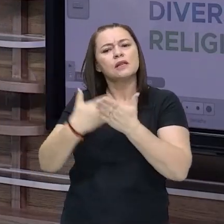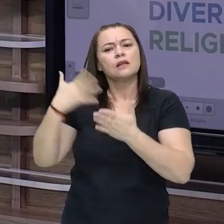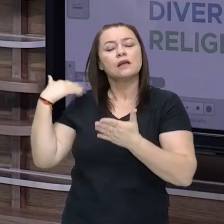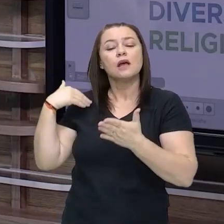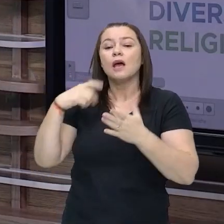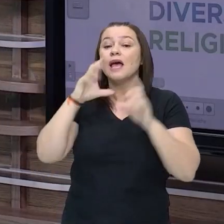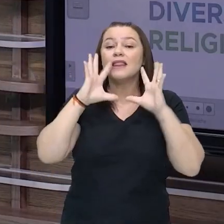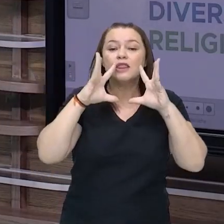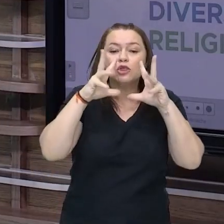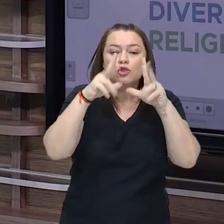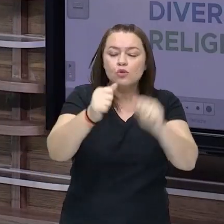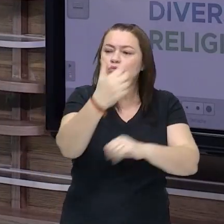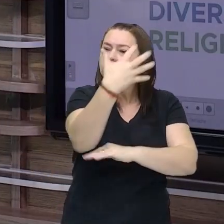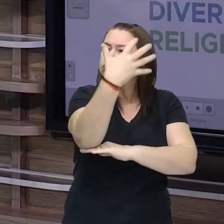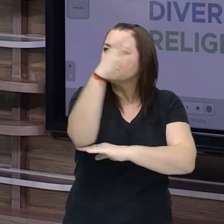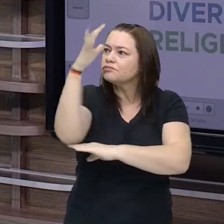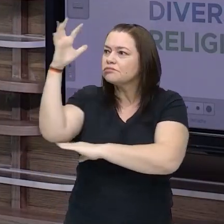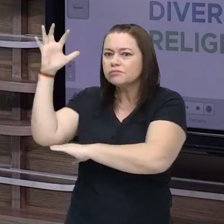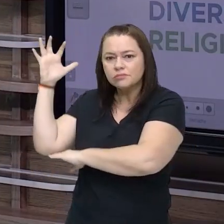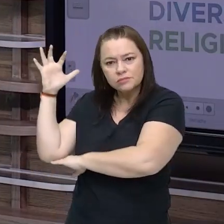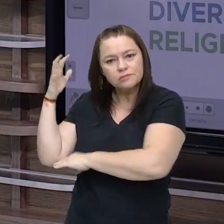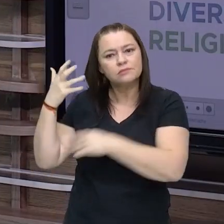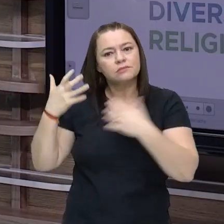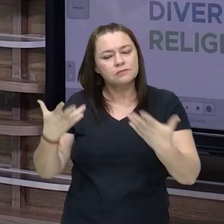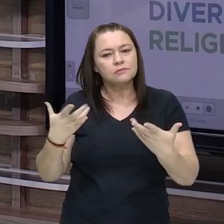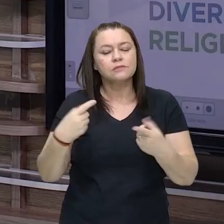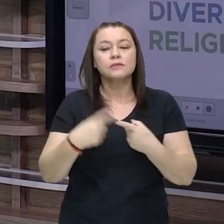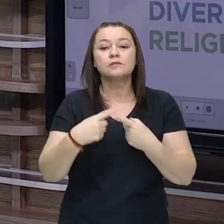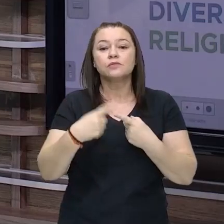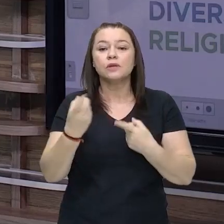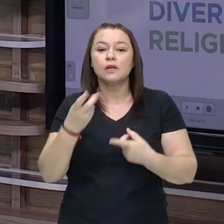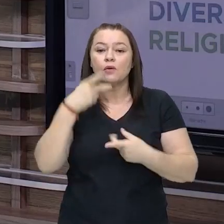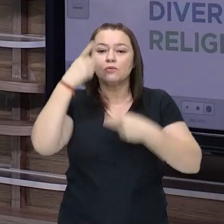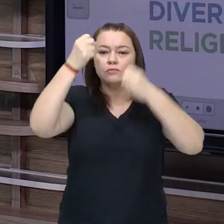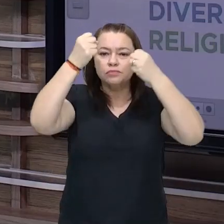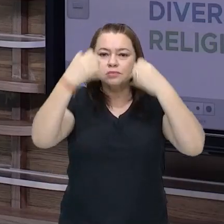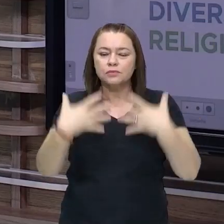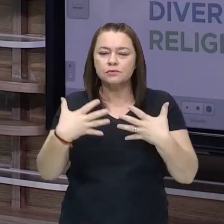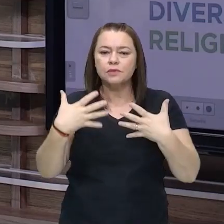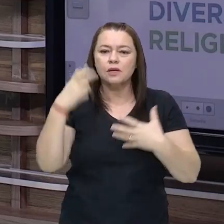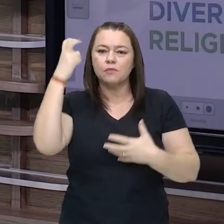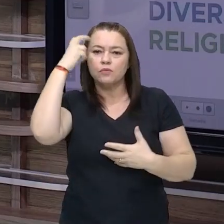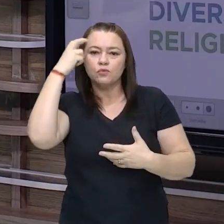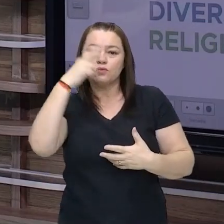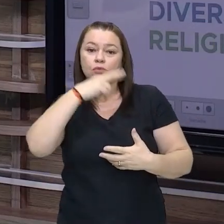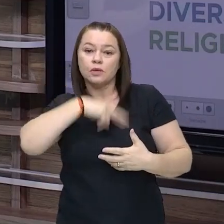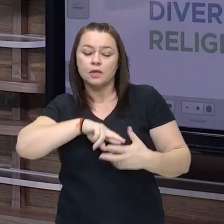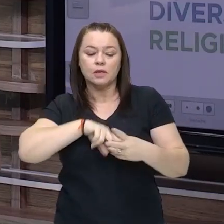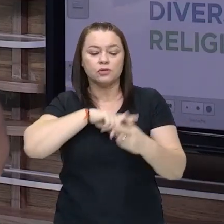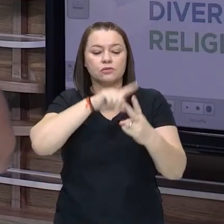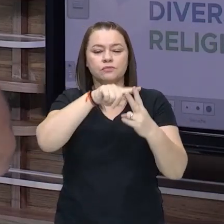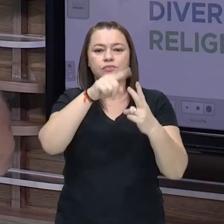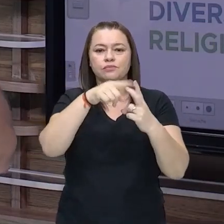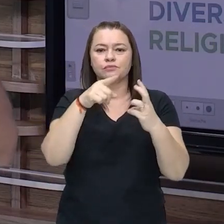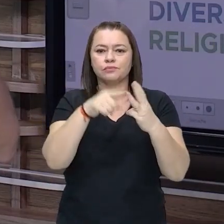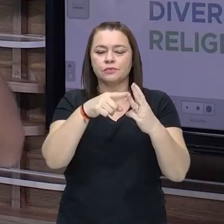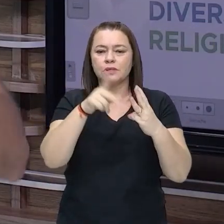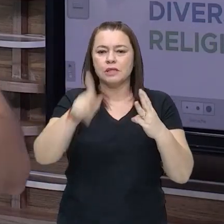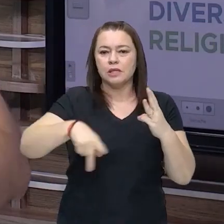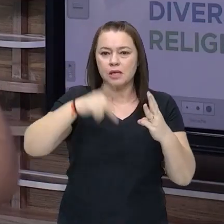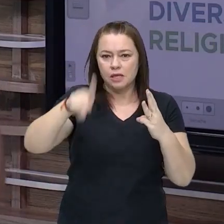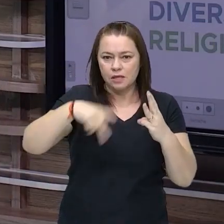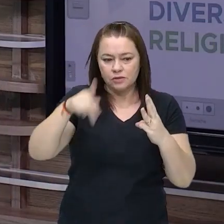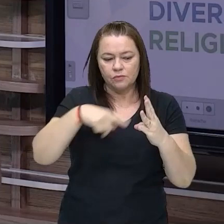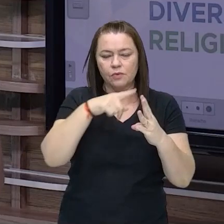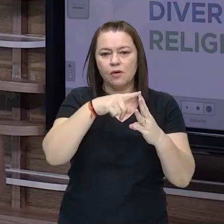vem da natureza, certo? E quando falamos de cultura e religião, 3 povos merecem destaque. Quem são? Os indígenas, que